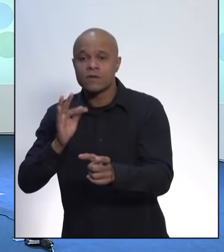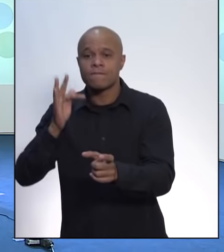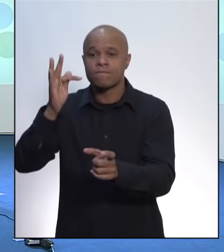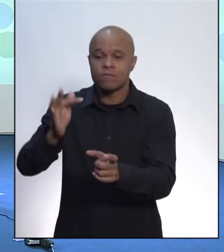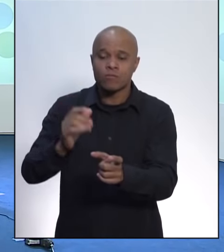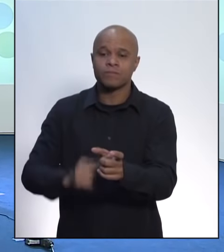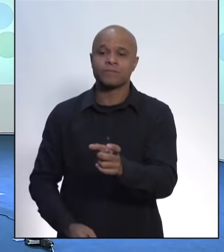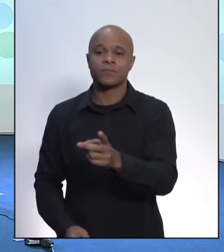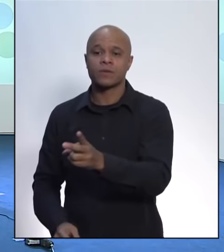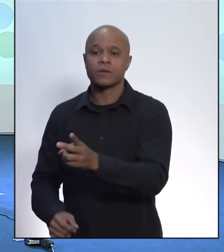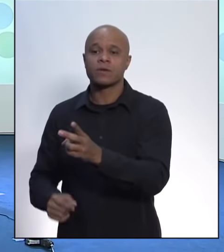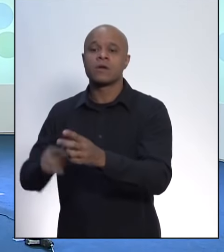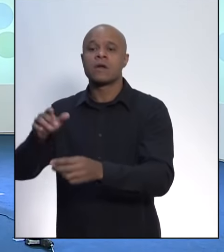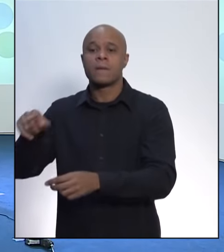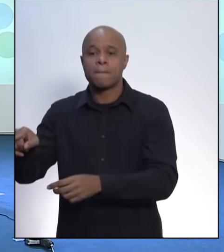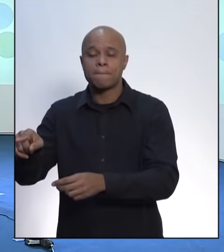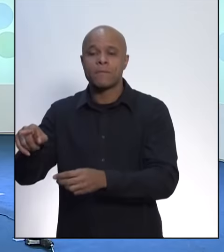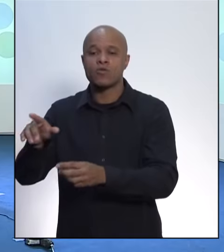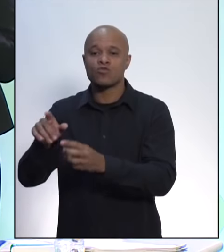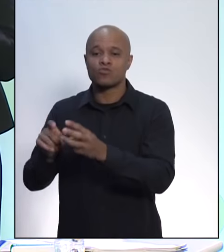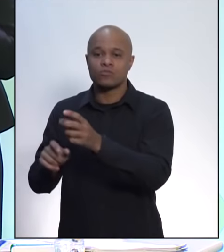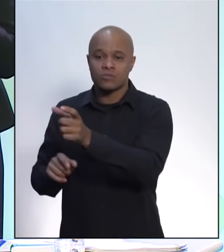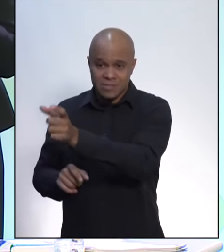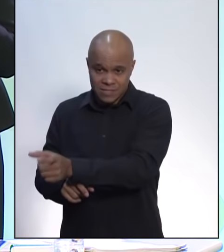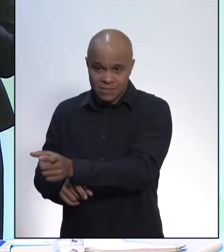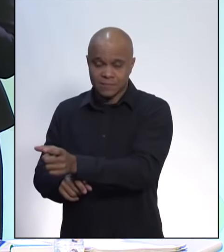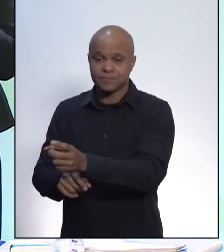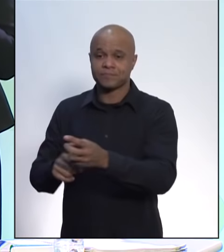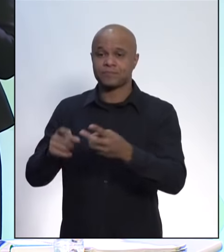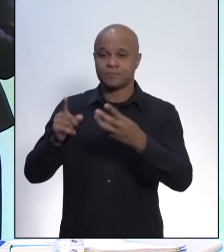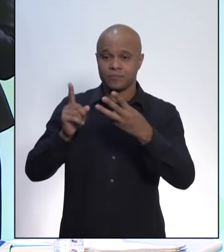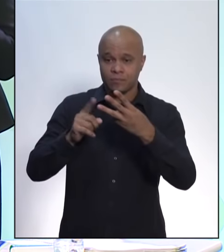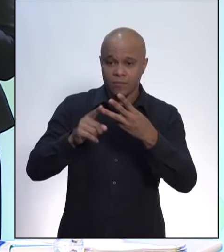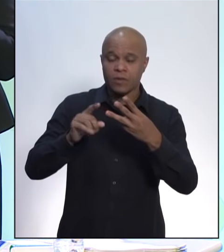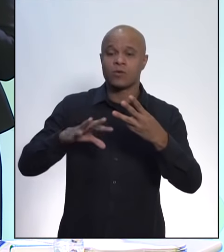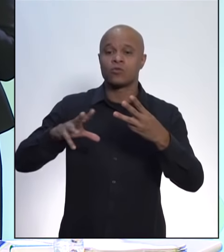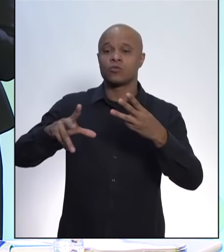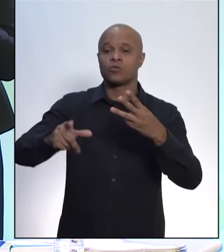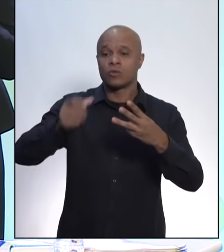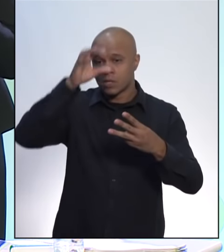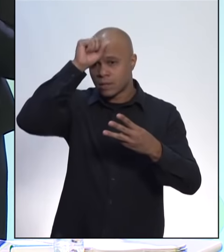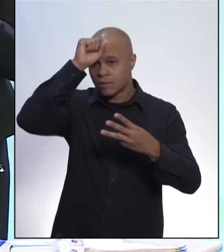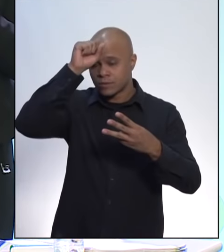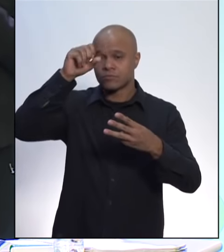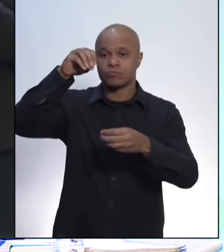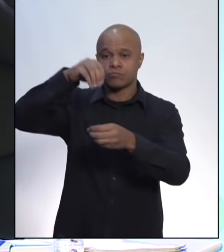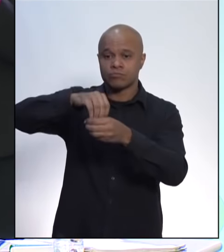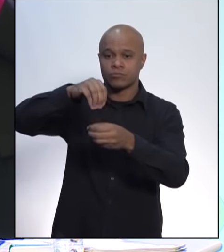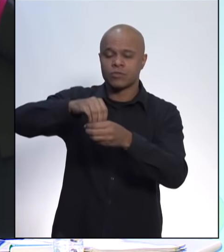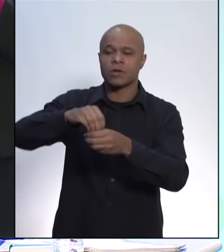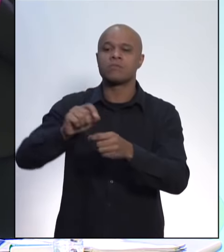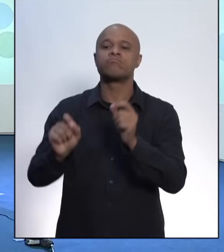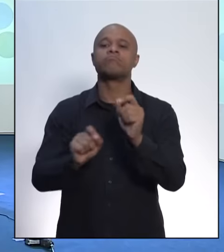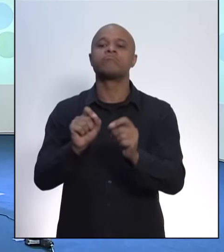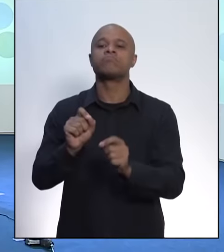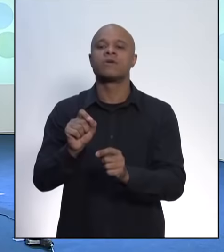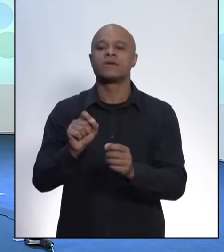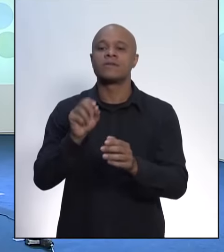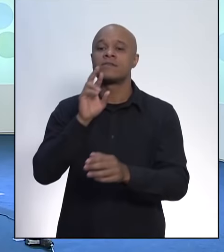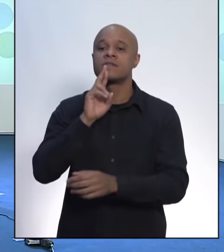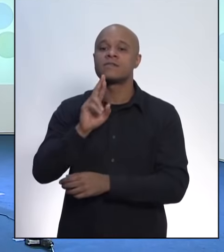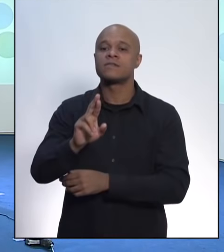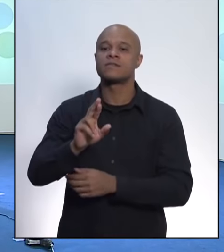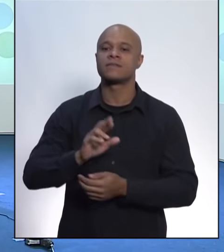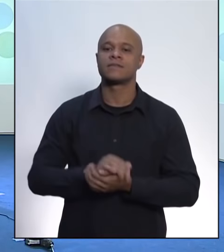conhecer what we have learned o que eu aprendi oi e aí que que eles vão colocando